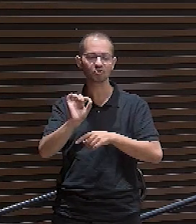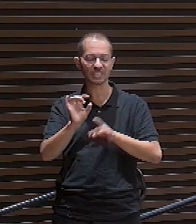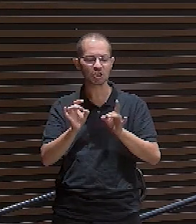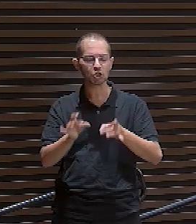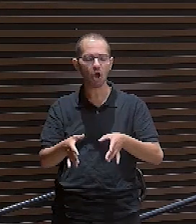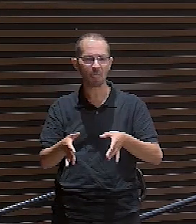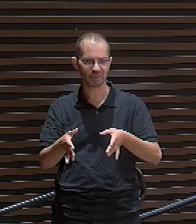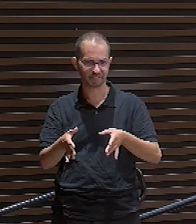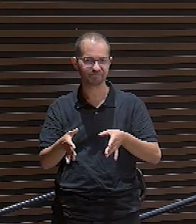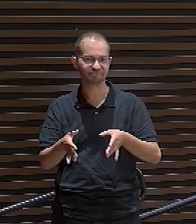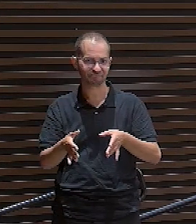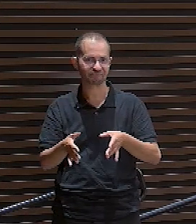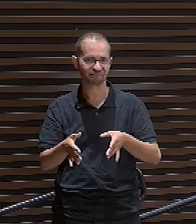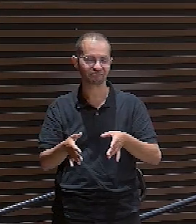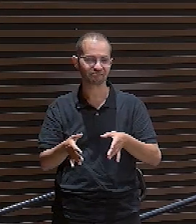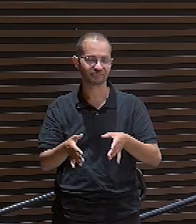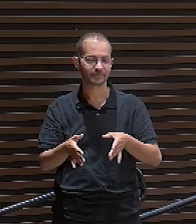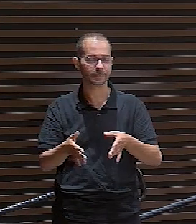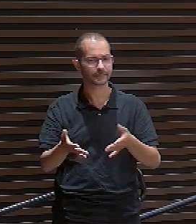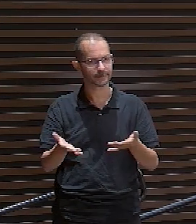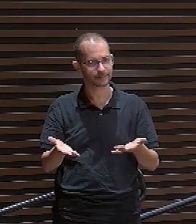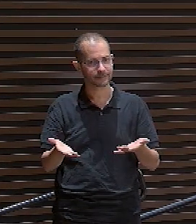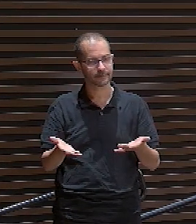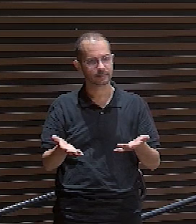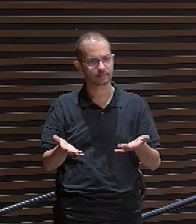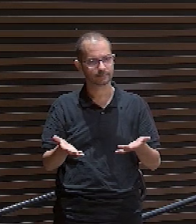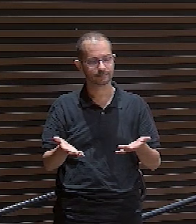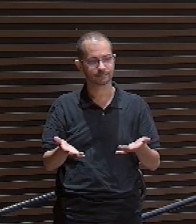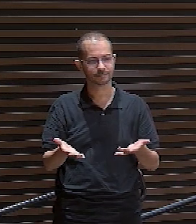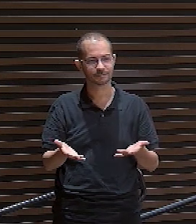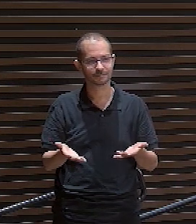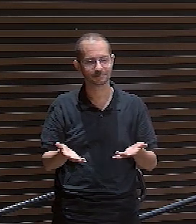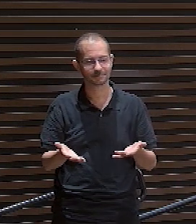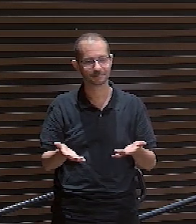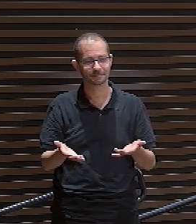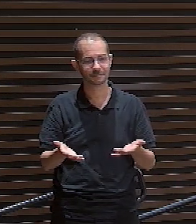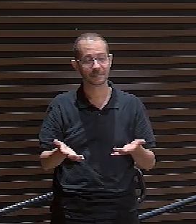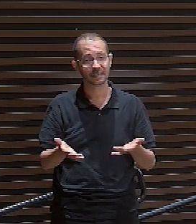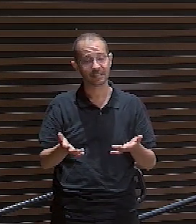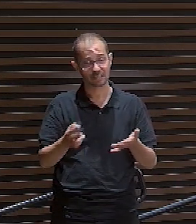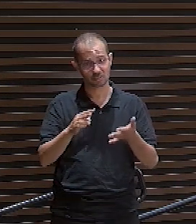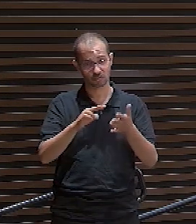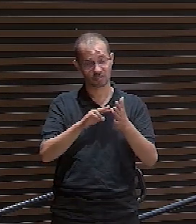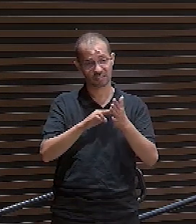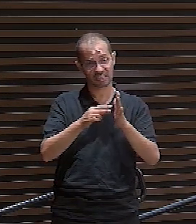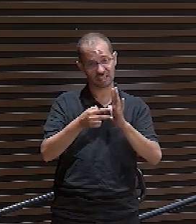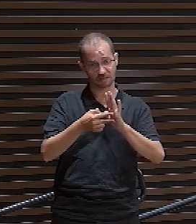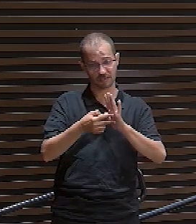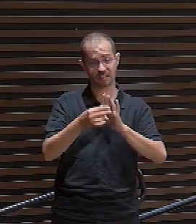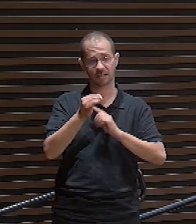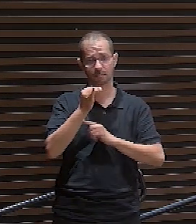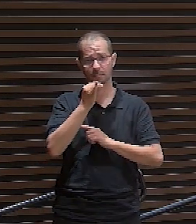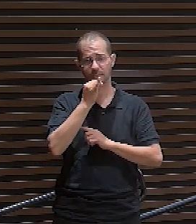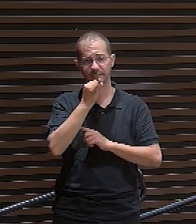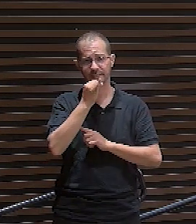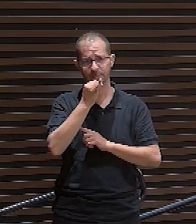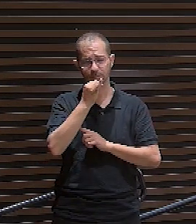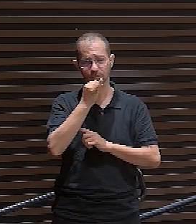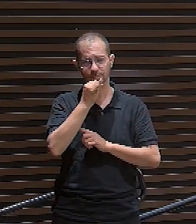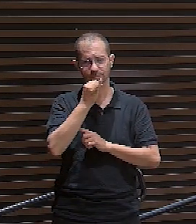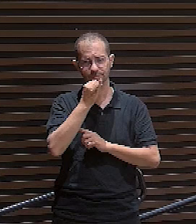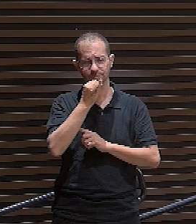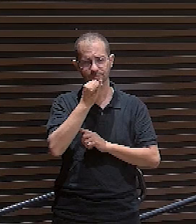Isso, mutatis mutandis, isso pode ser visto, por exemplo, quando a gente